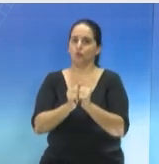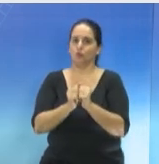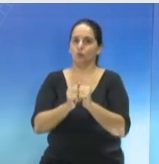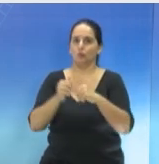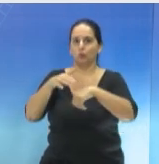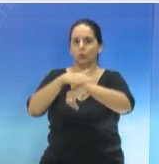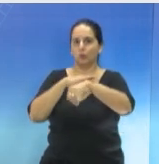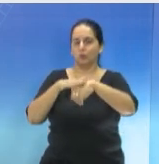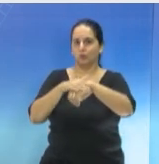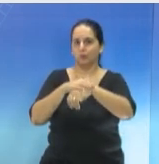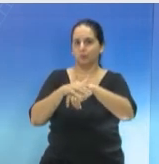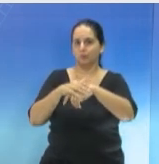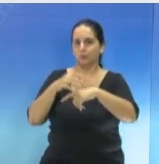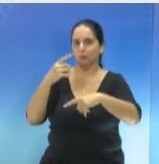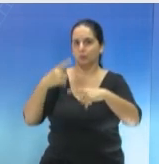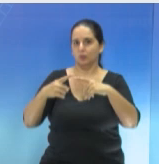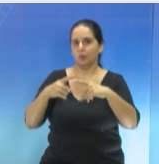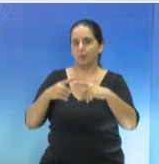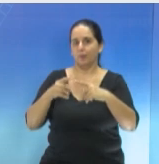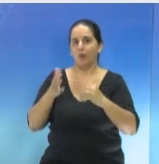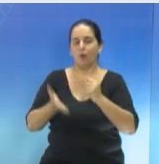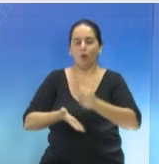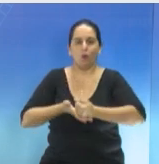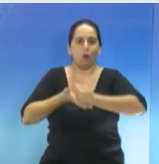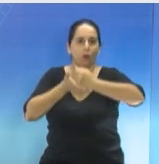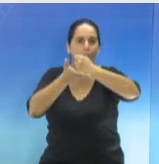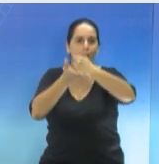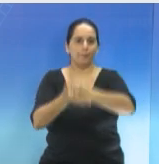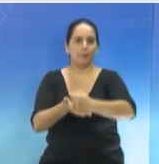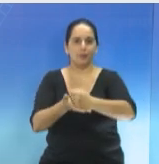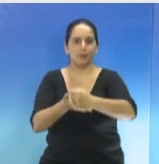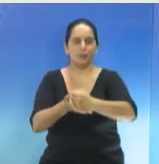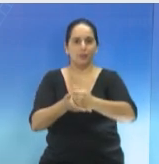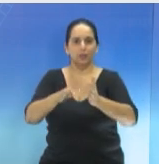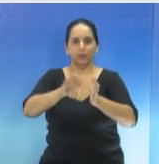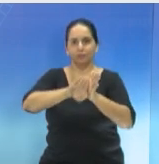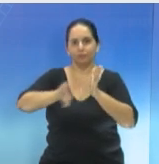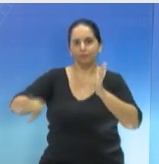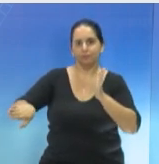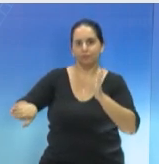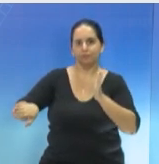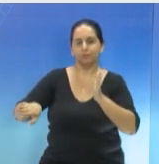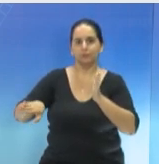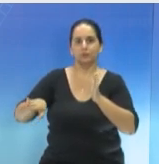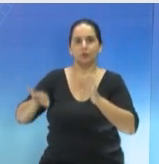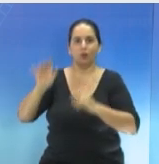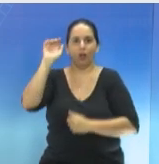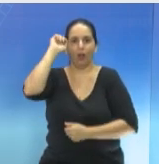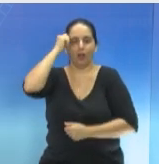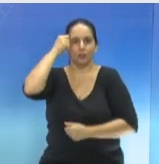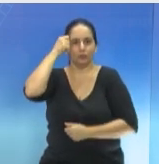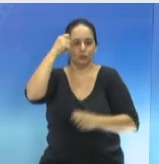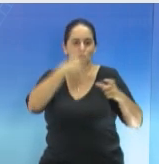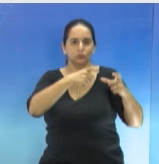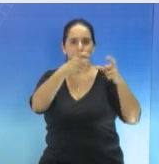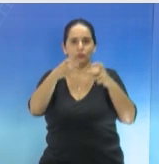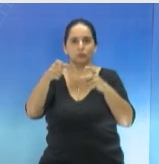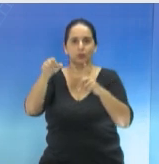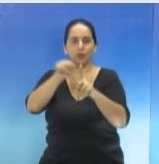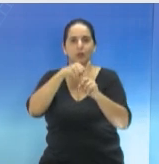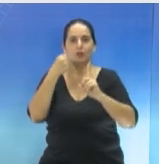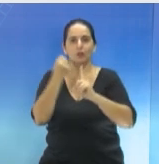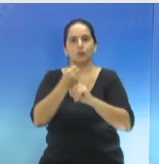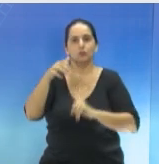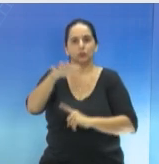discussão, sugere-se que o trabalho antirracismo, feito nos diversos espaços sociais, considere o uso